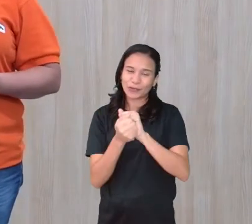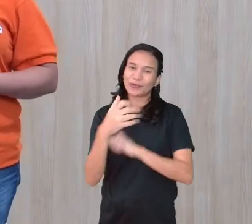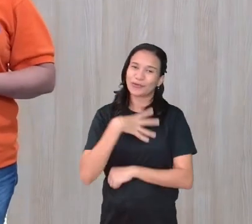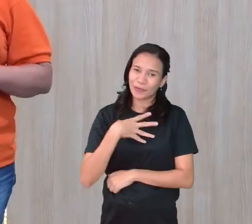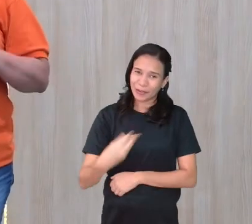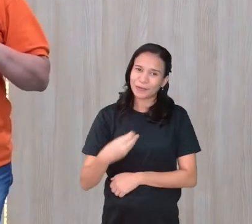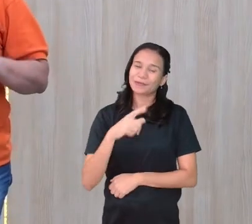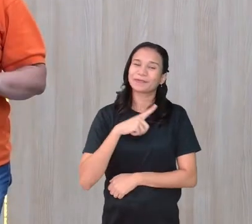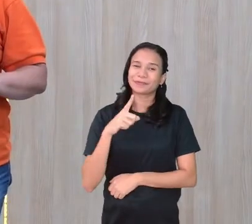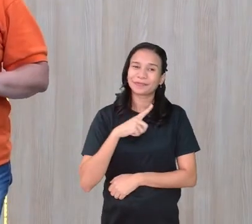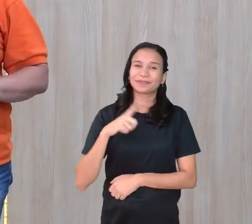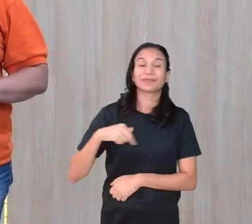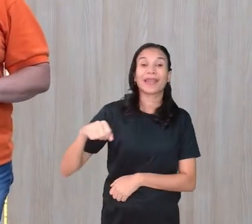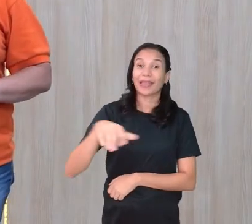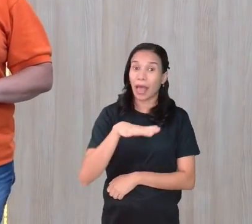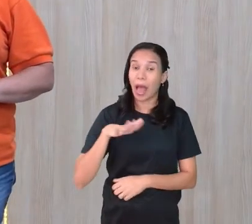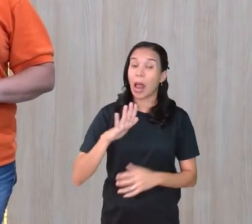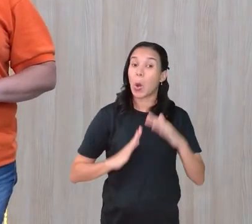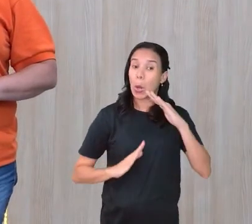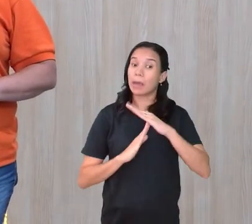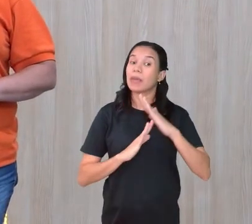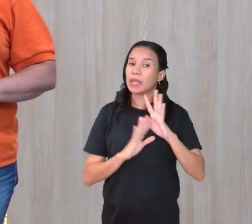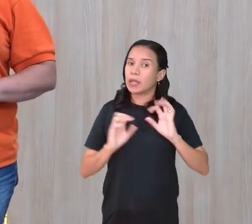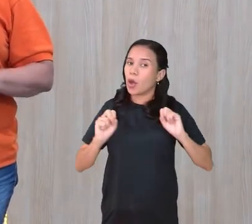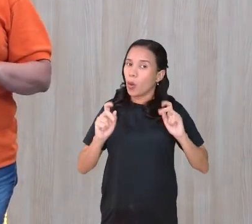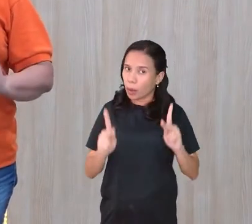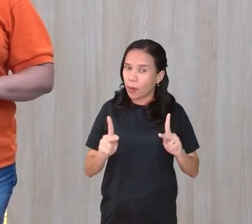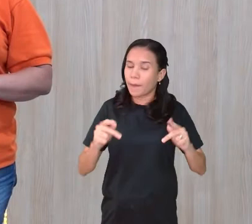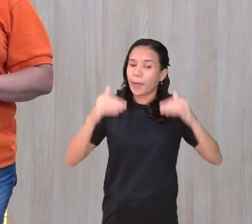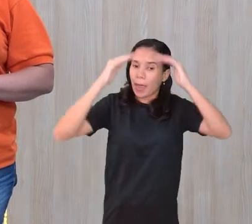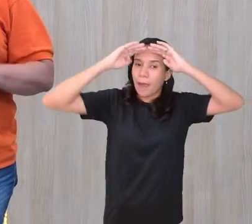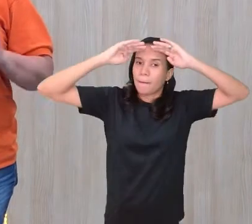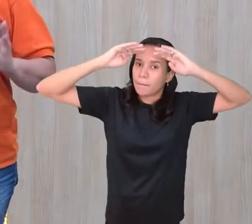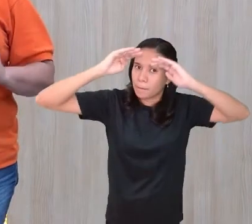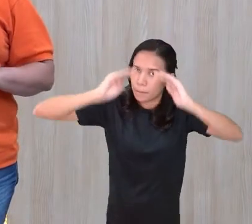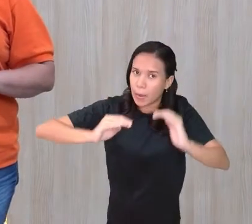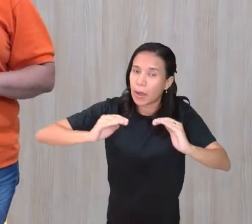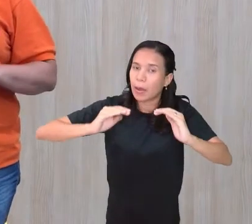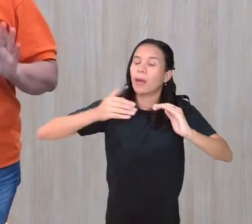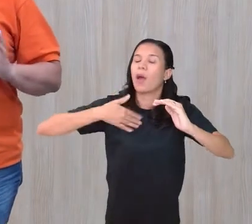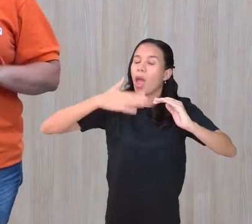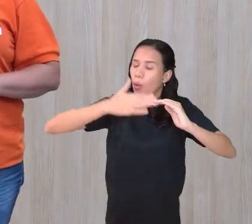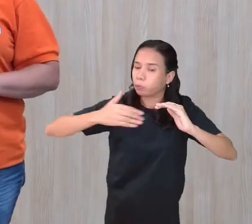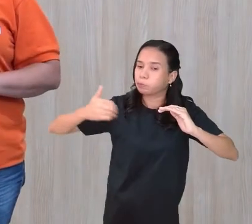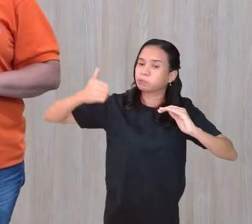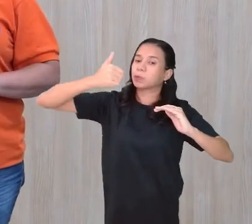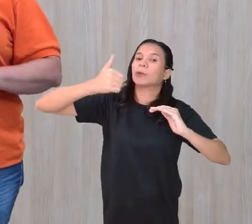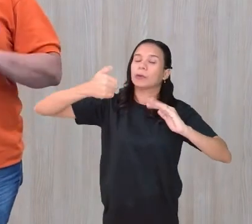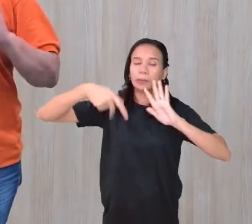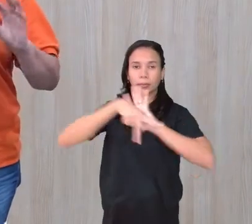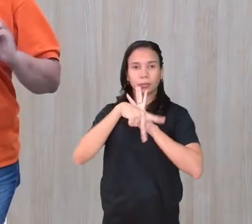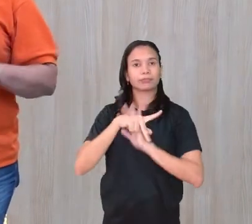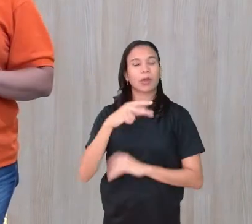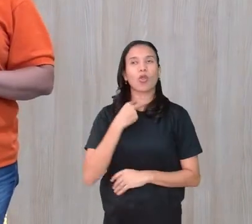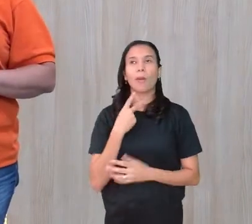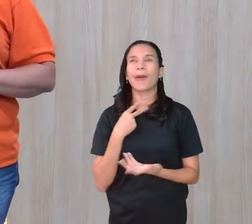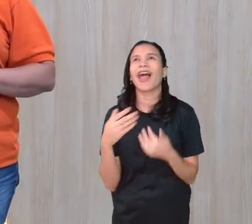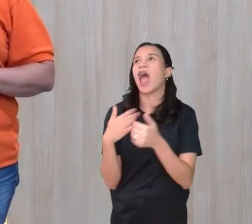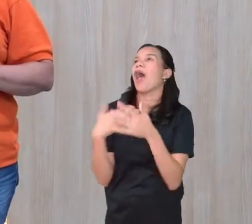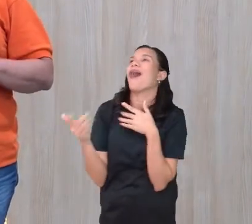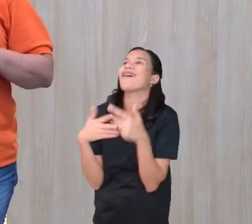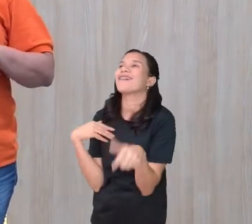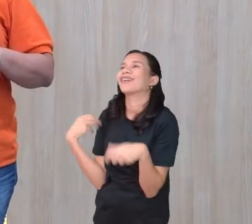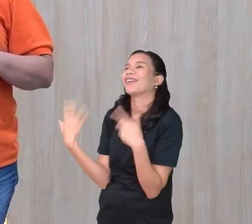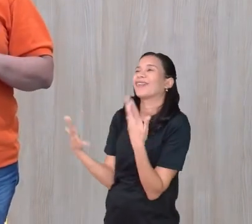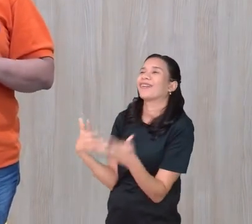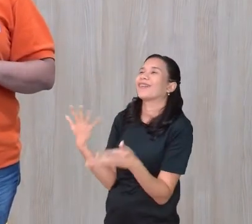os nossos filhos dentro do limite, não é? Porque como filhos, eu também sou filha, sou mãe, sou filha, nós não podemos também, não